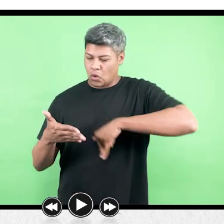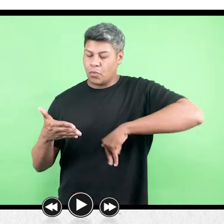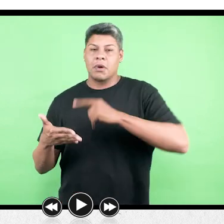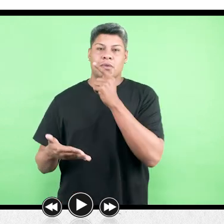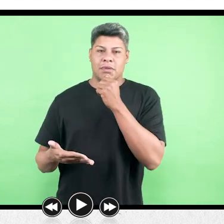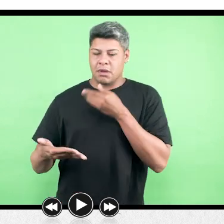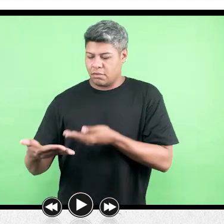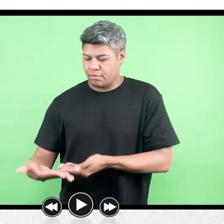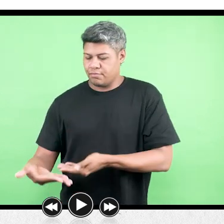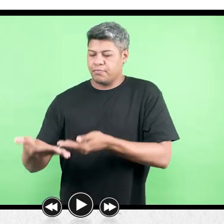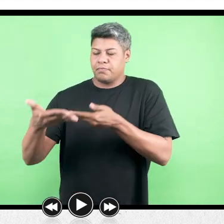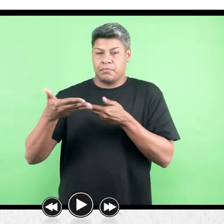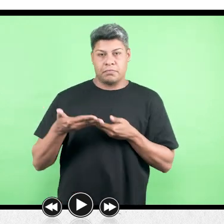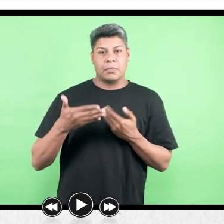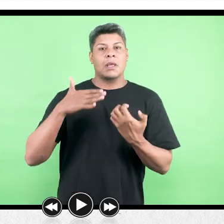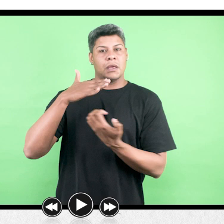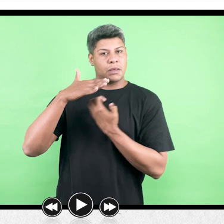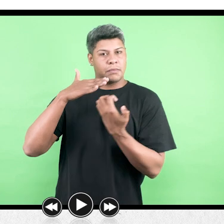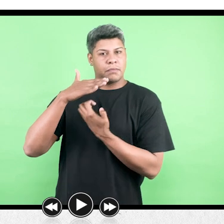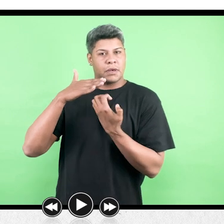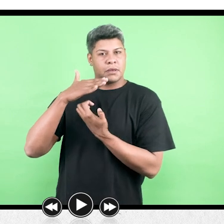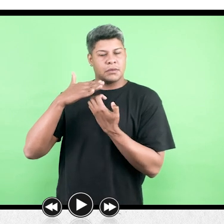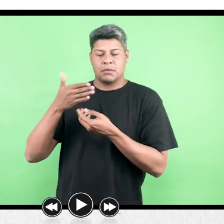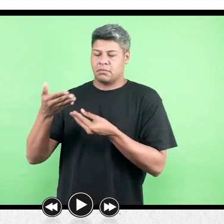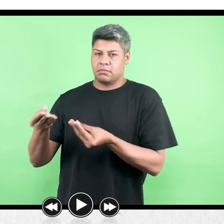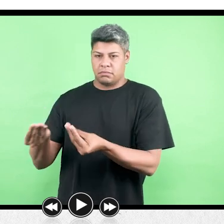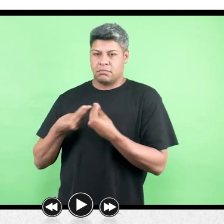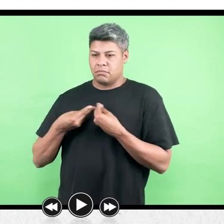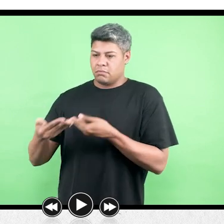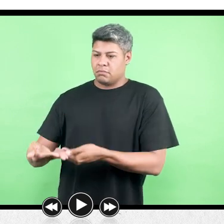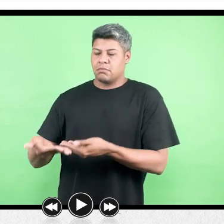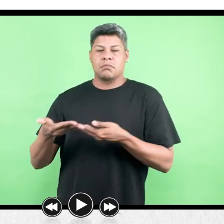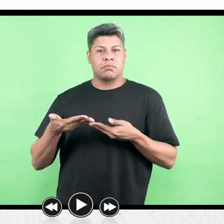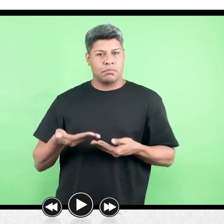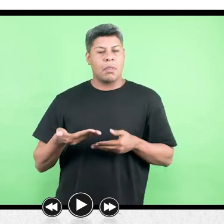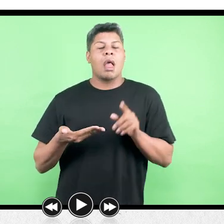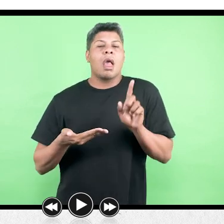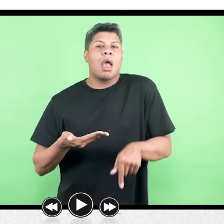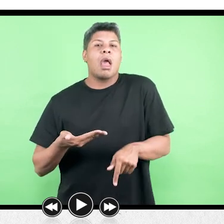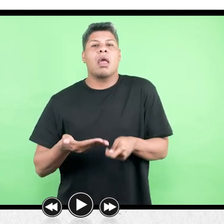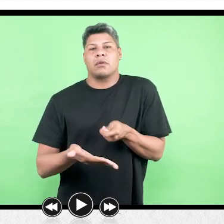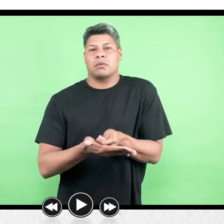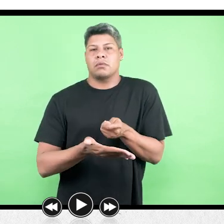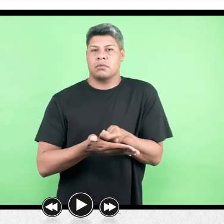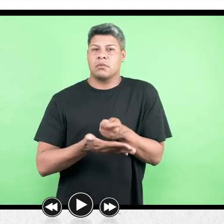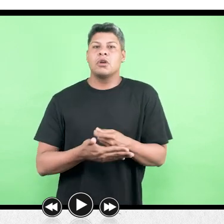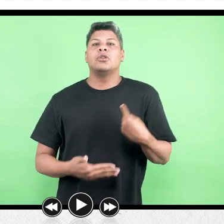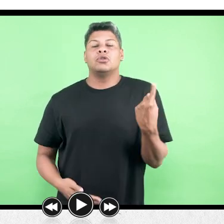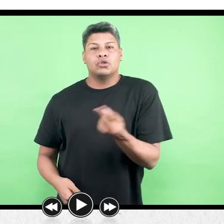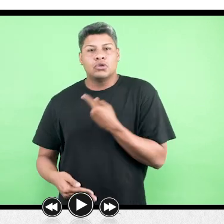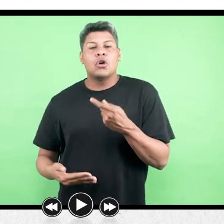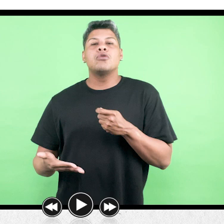recebe da empresa de saneamento, que é a nossa conta de água, é a nossa conta de quanto que nós